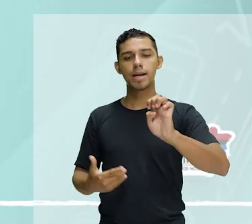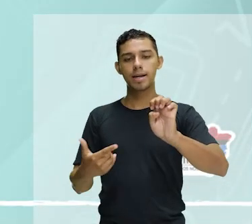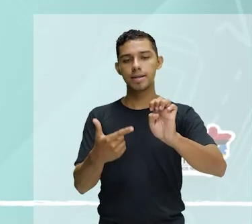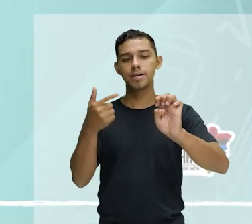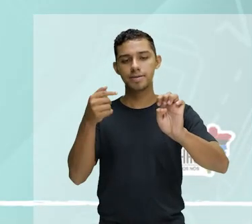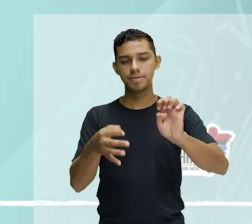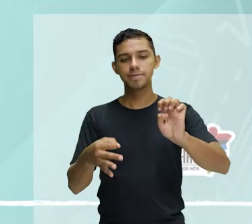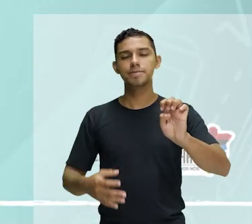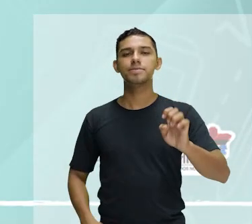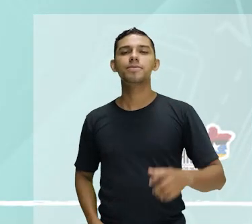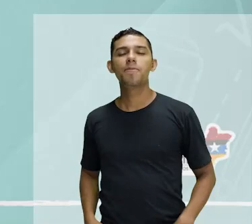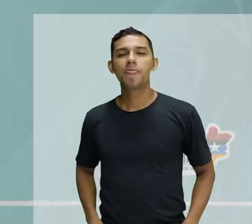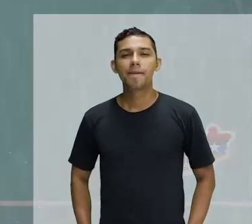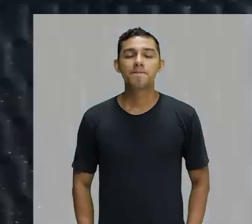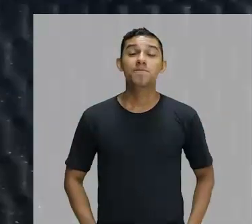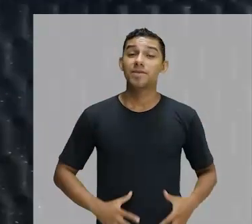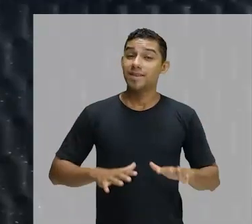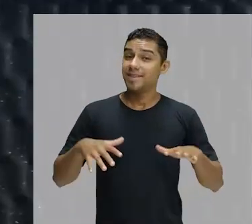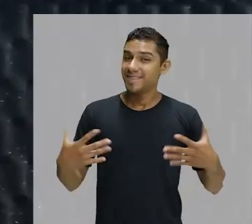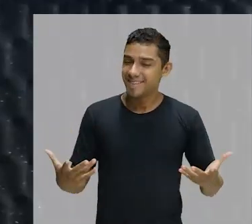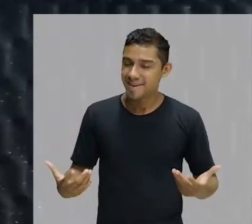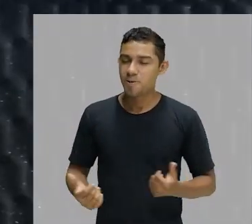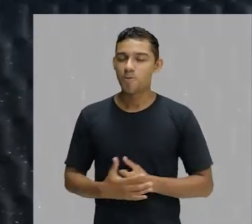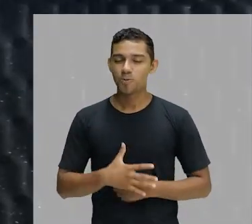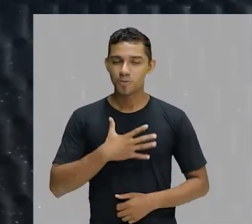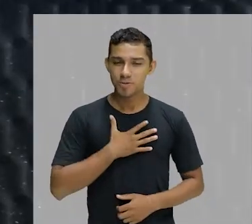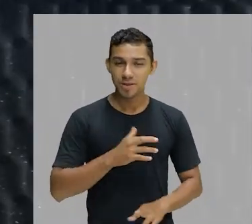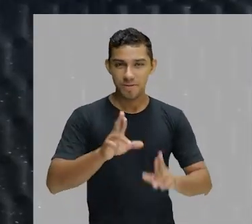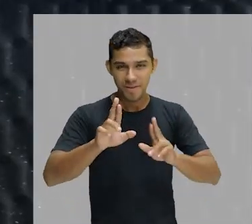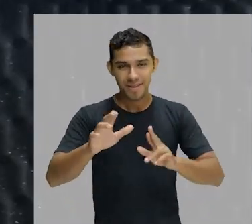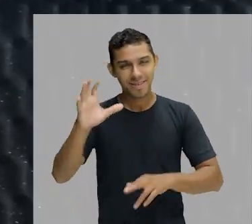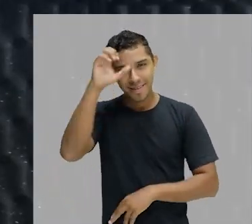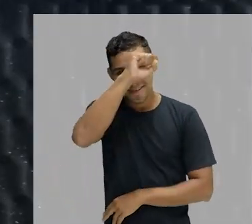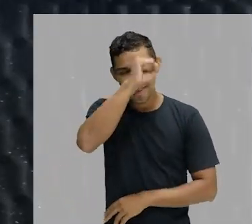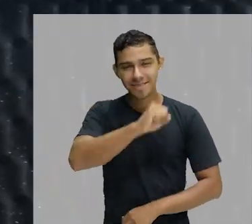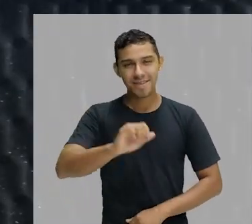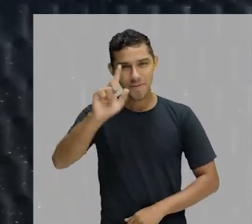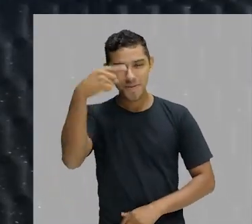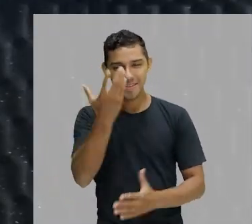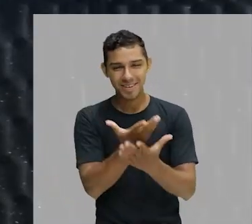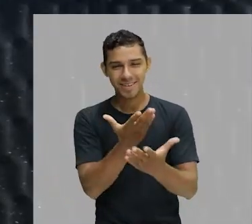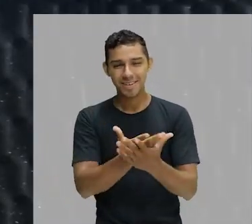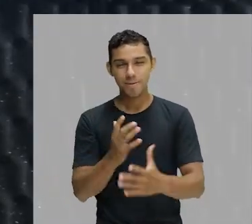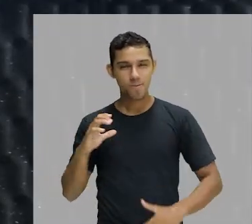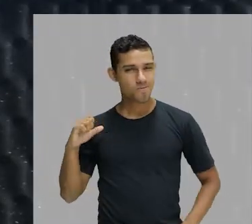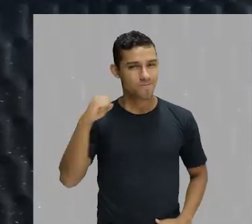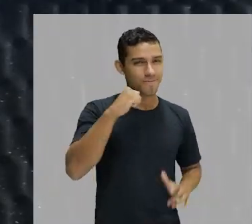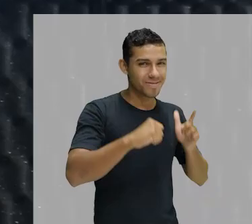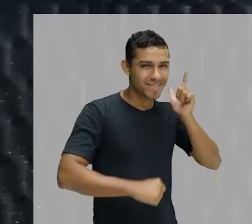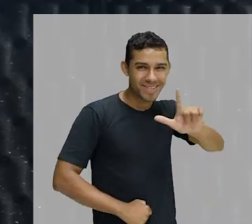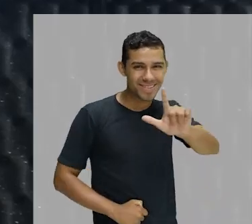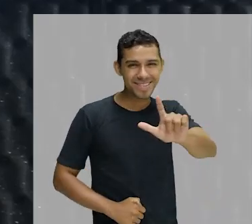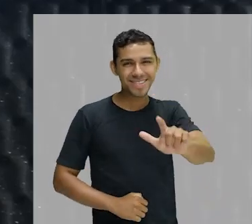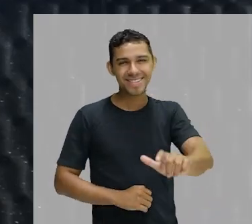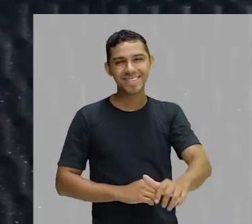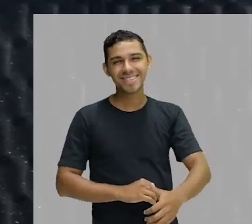é a resposta correta. Então, galerinha, eu vou ficando por aqui. Até a nossa próxima aula. Vamos para cima, hein?